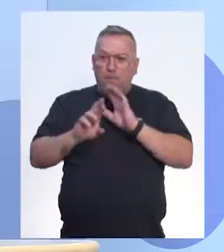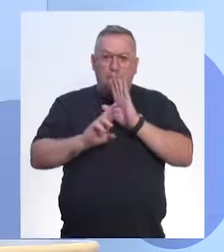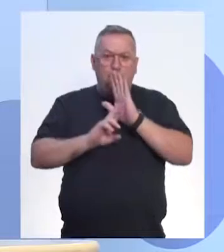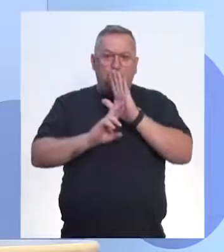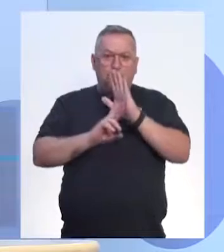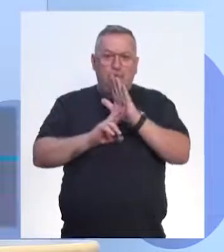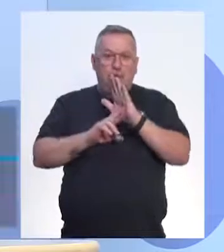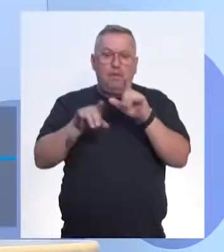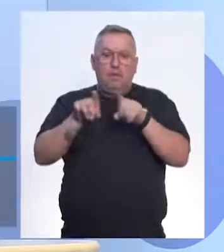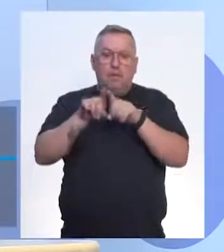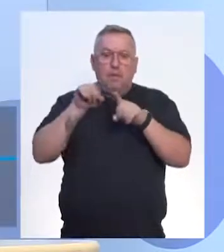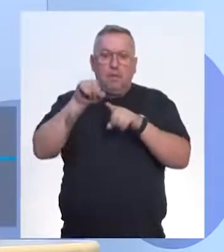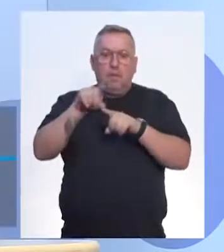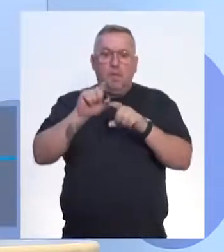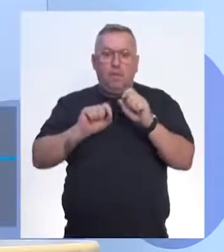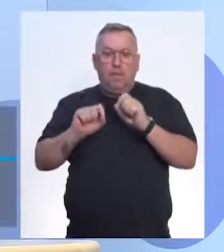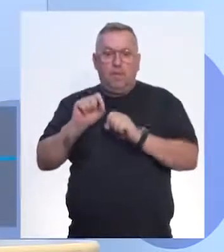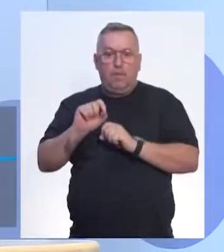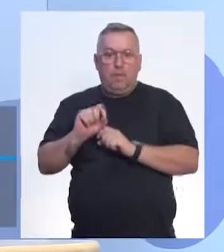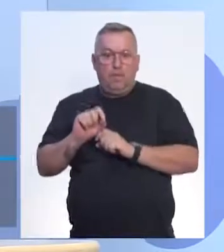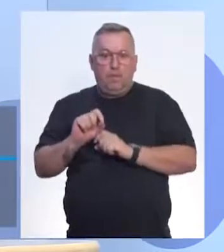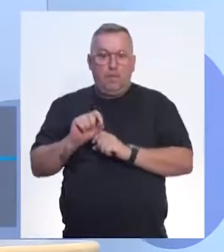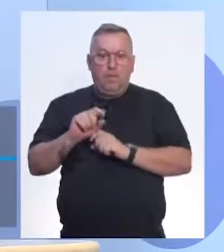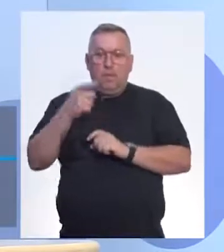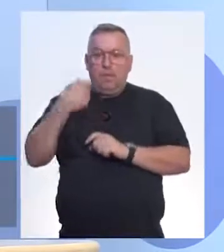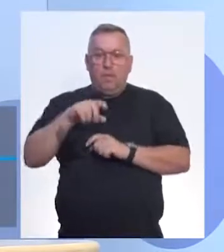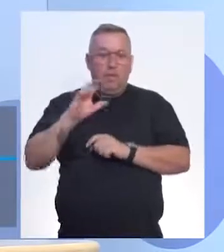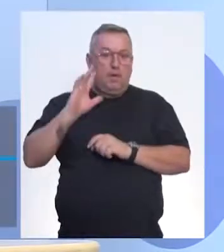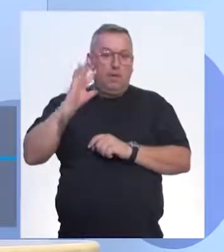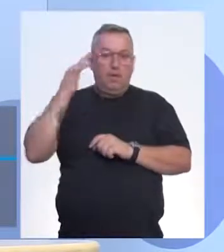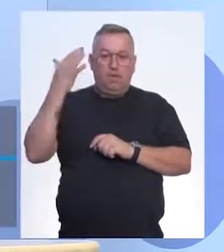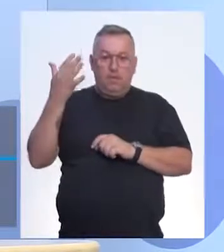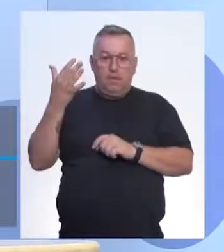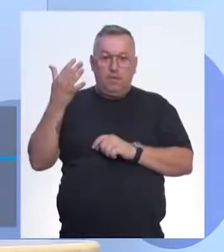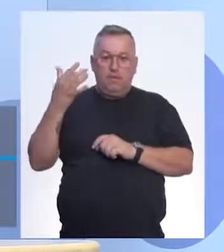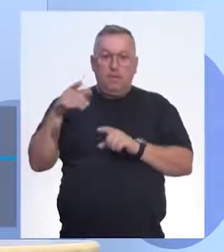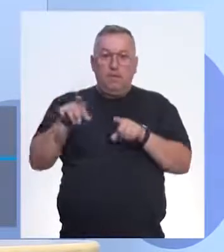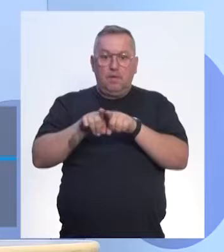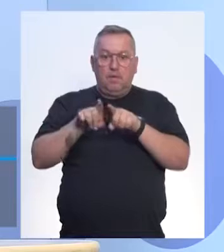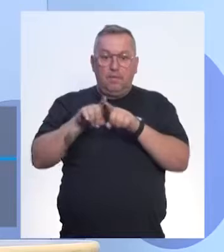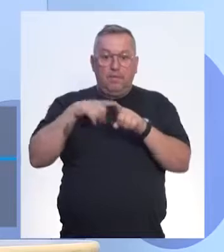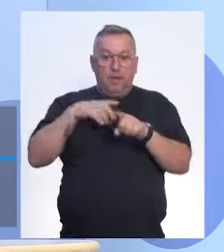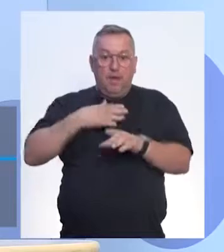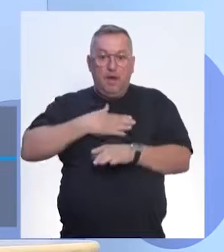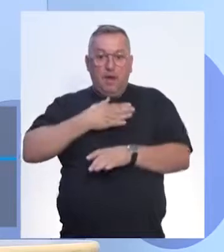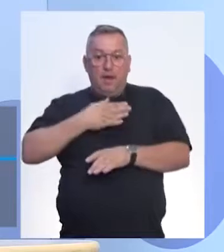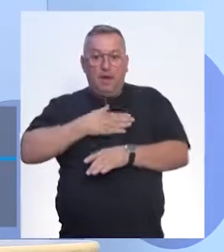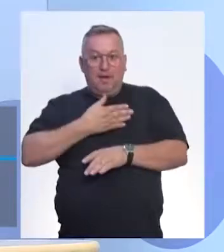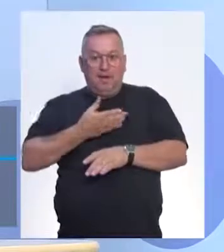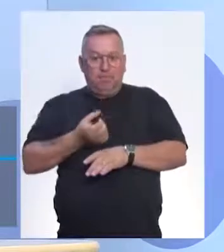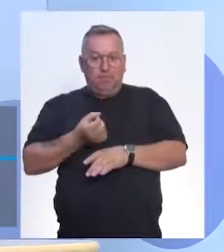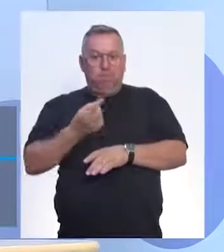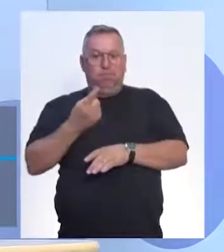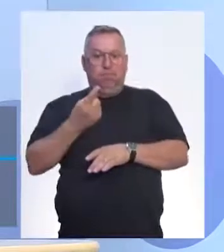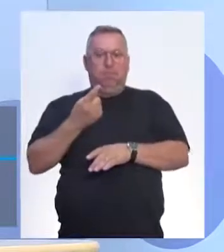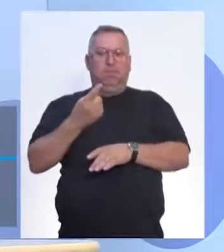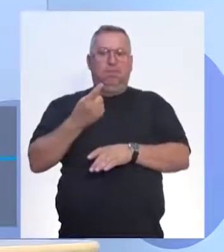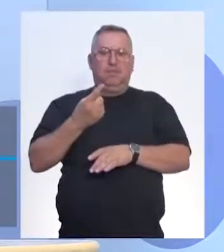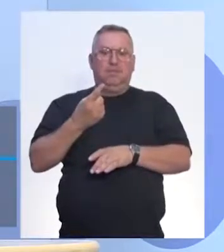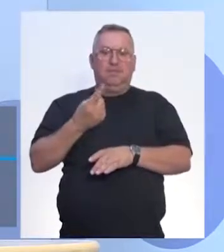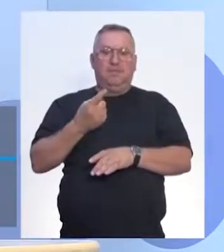Lembrando, nesse caso aí, não precisa resolver, tal, etc. Também para não se assustar, né, Ale? Para não tomar aquele